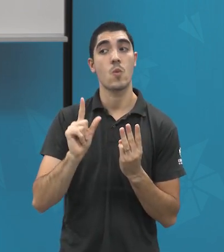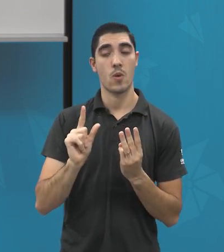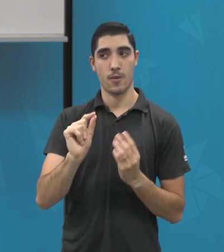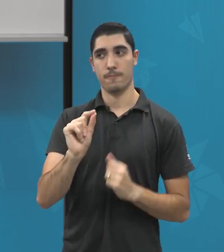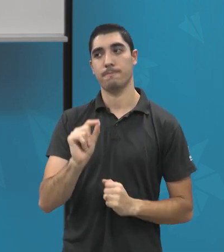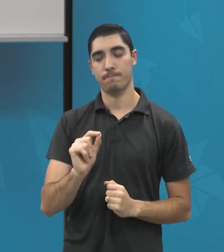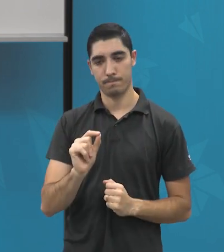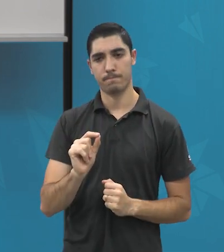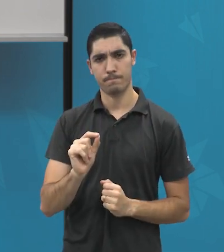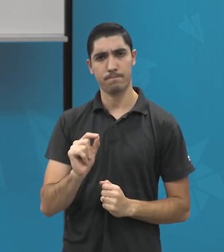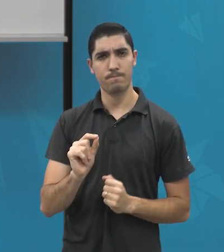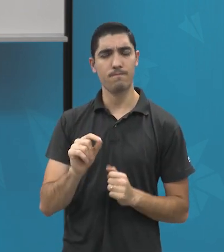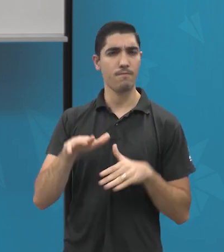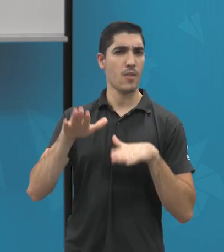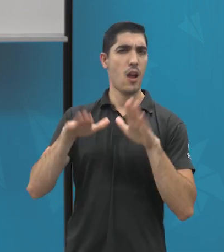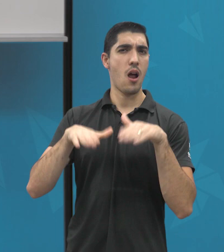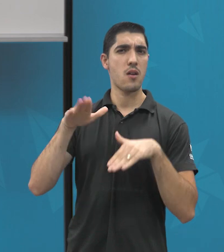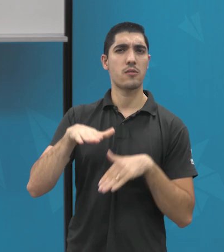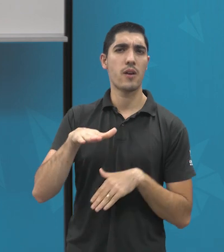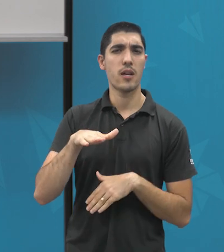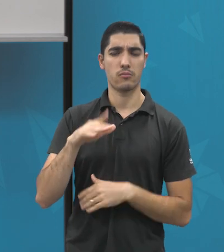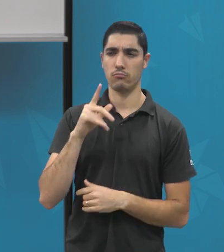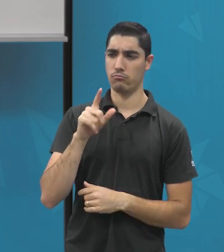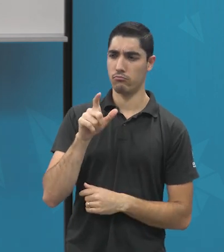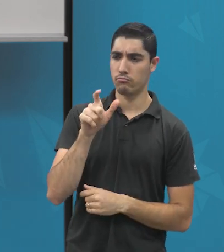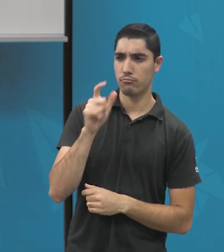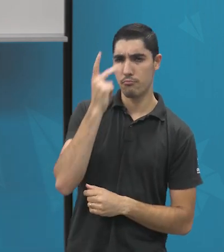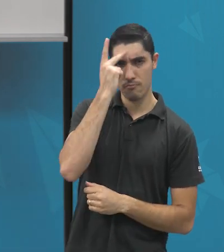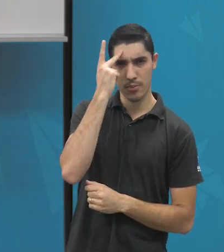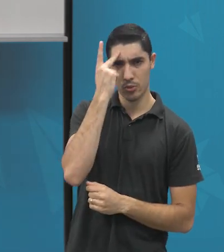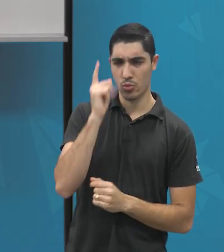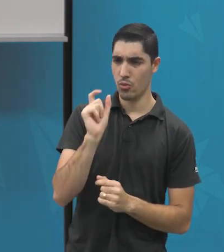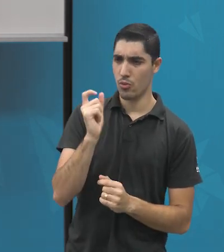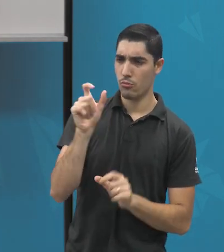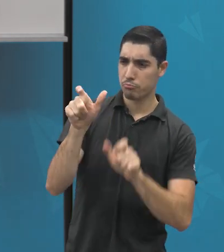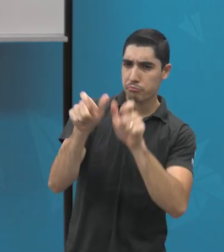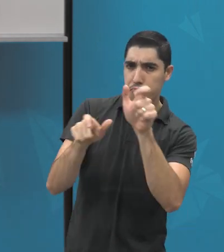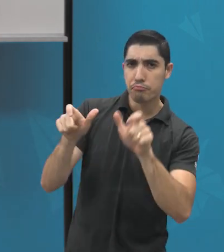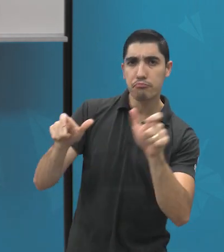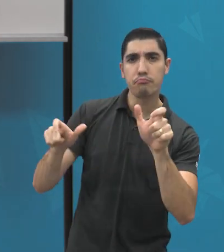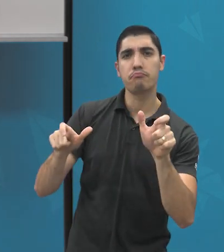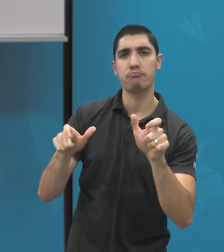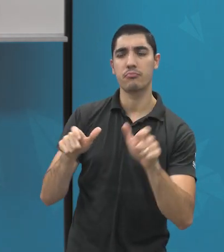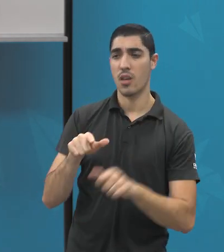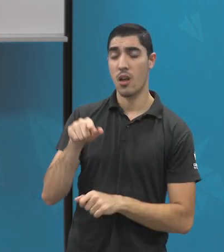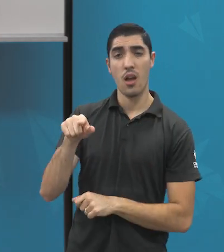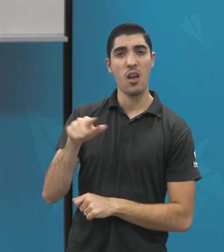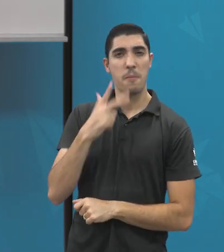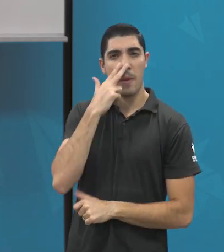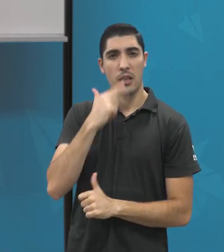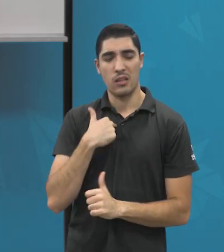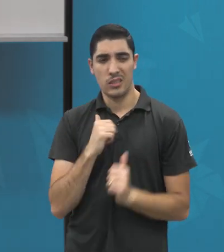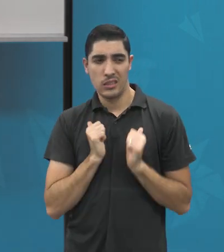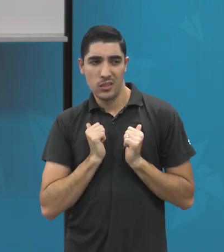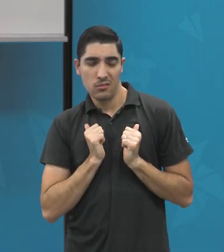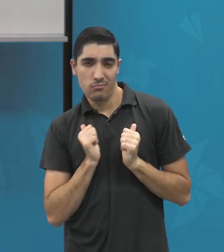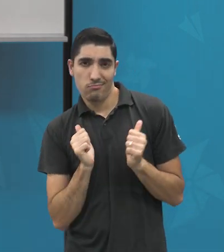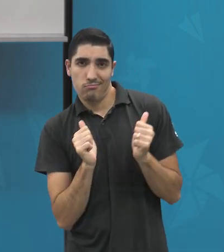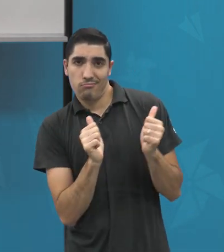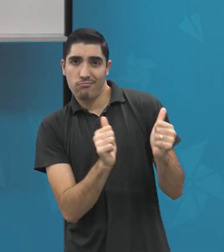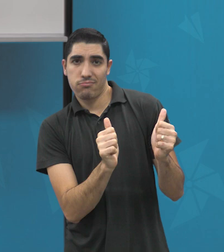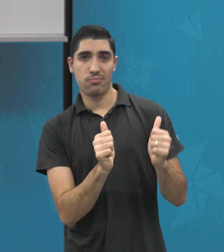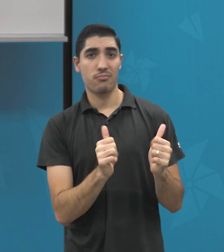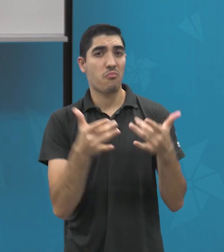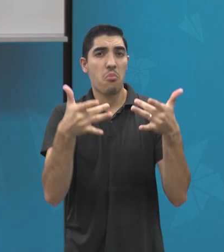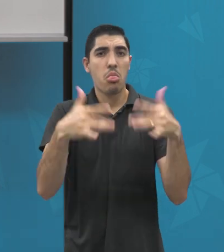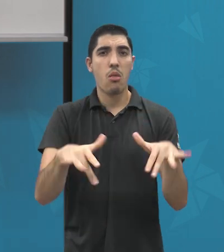que, às vezes, nós encontramos algumas pessoas que elas se acovardam